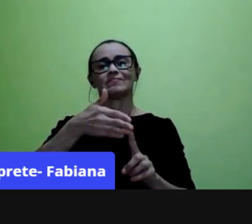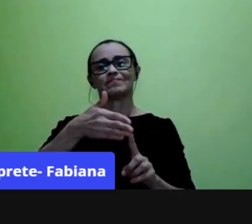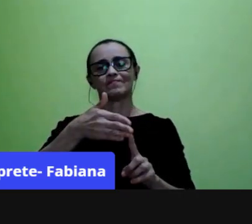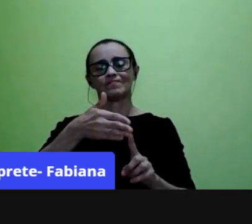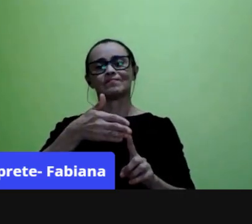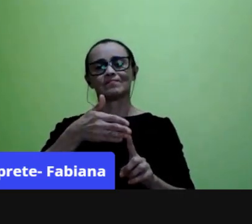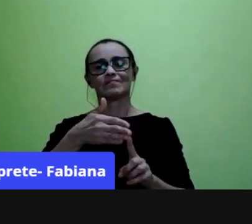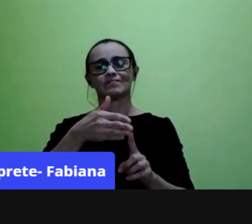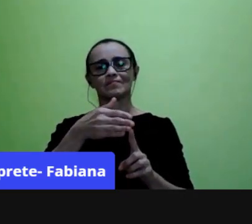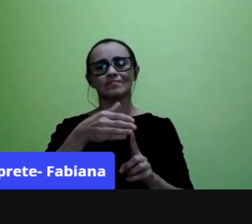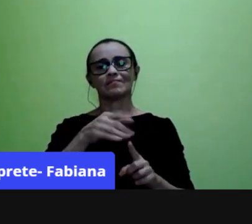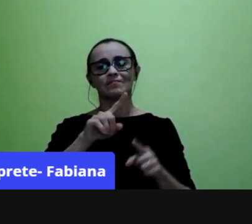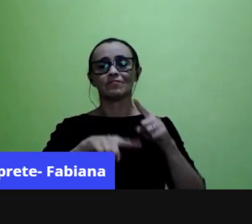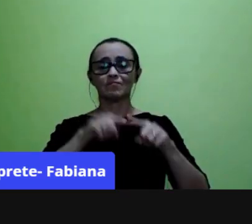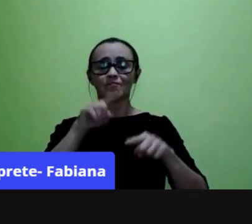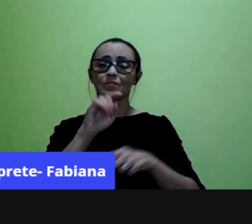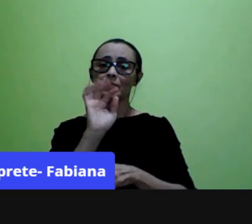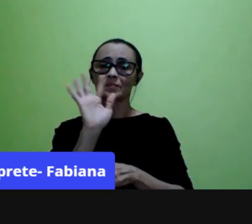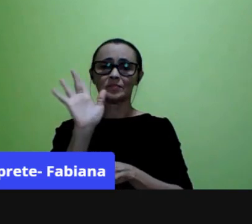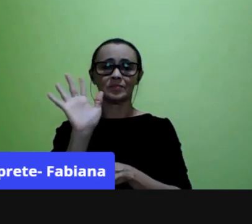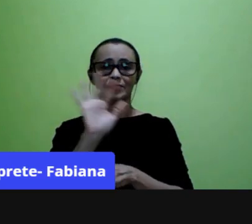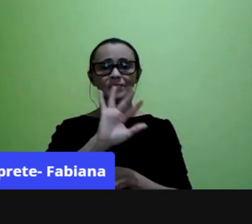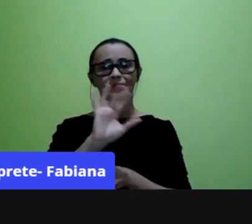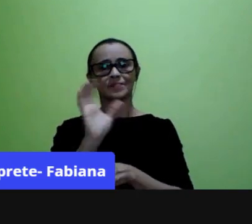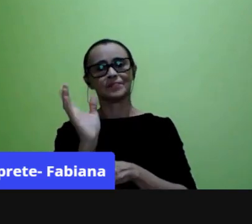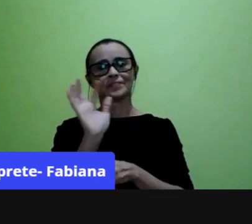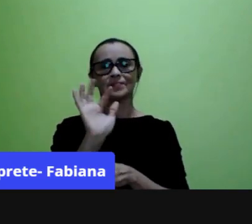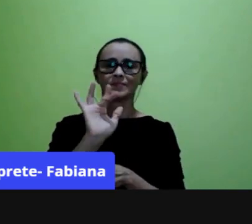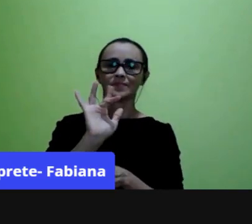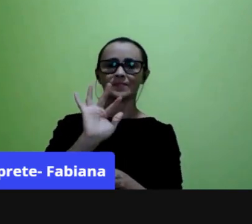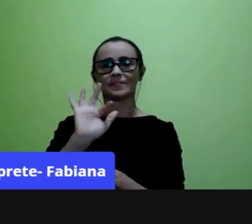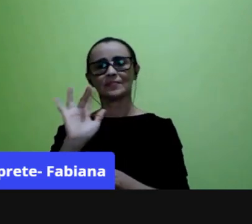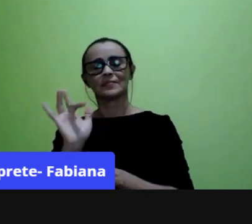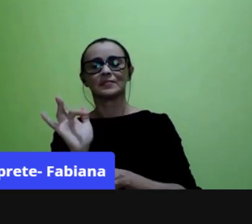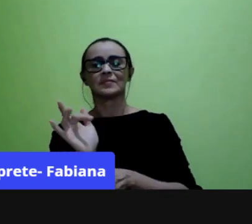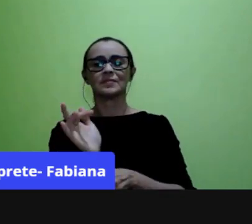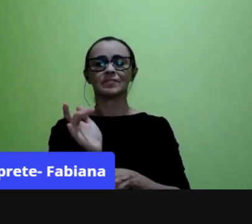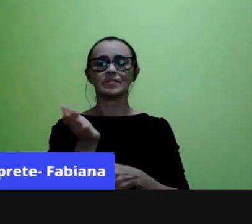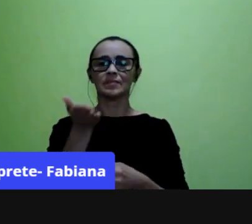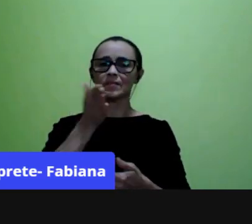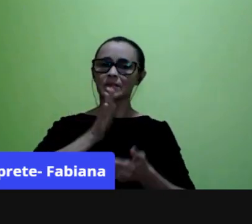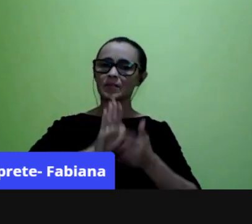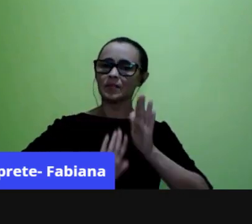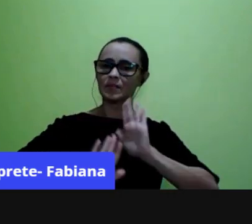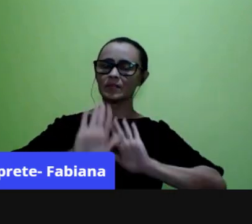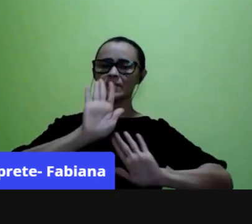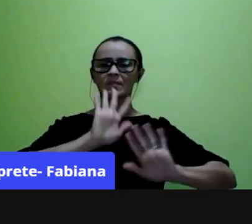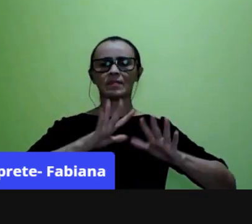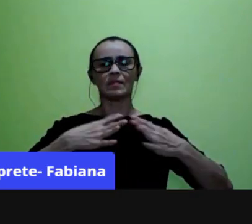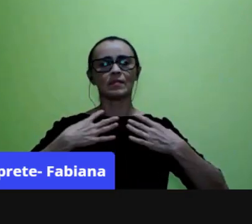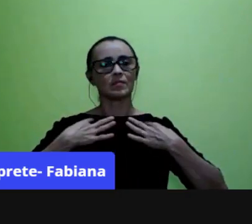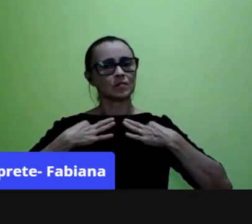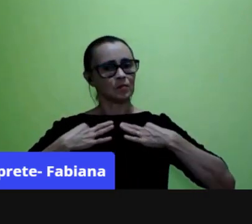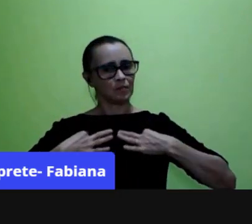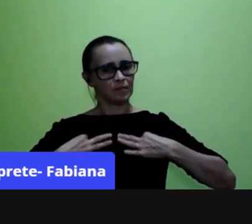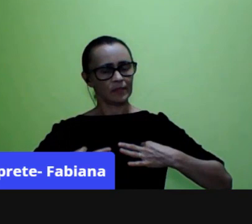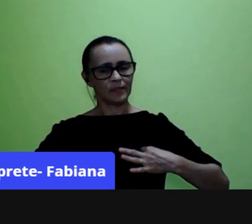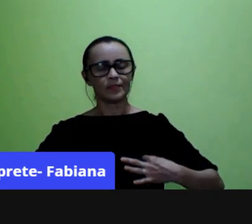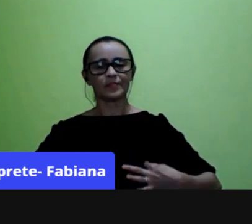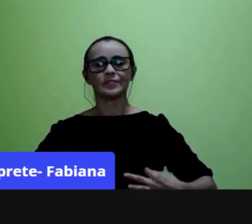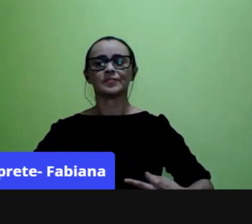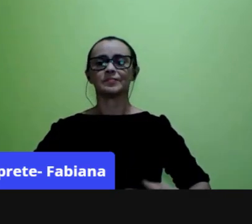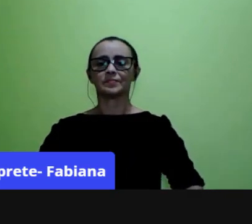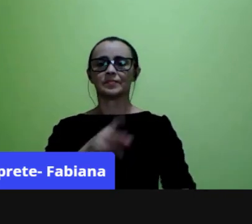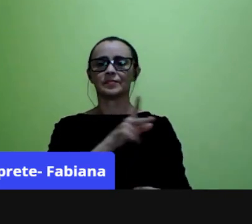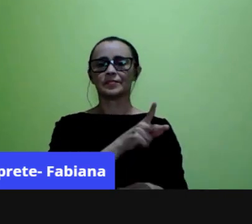Então, aí, cuidado com os excessos, inclusive na vestimenta, né, na roupa que o professor está